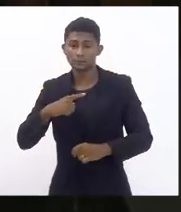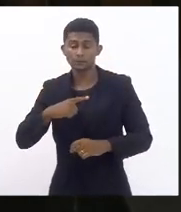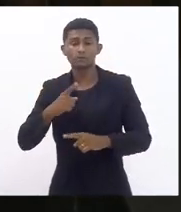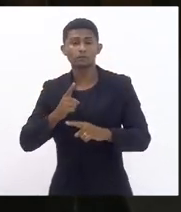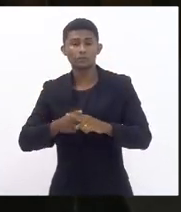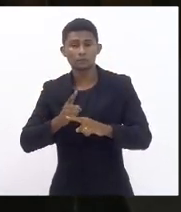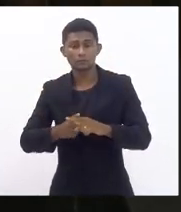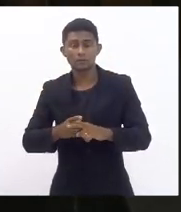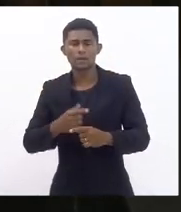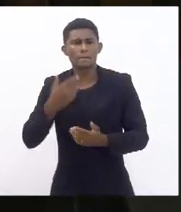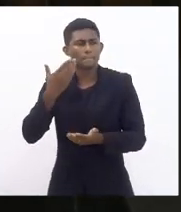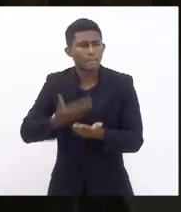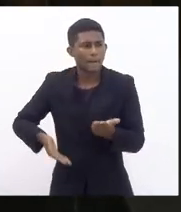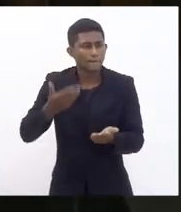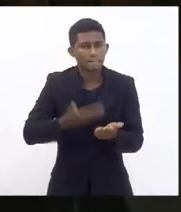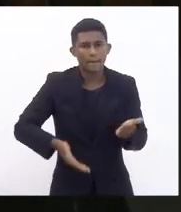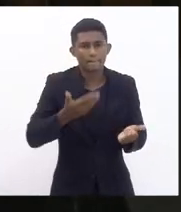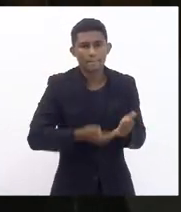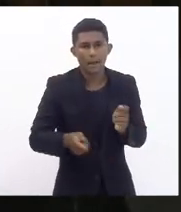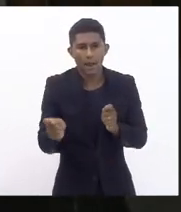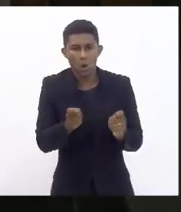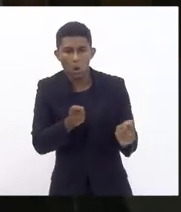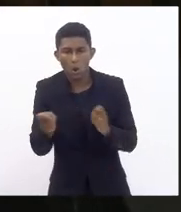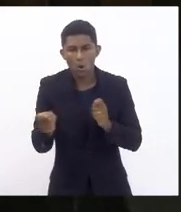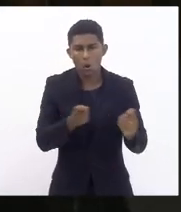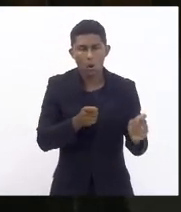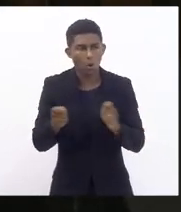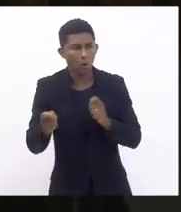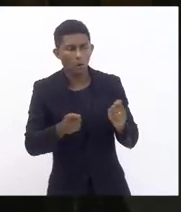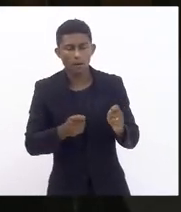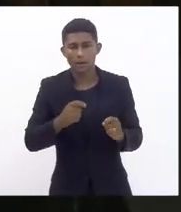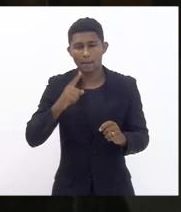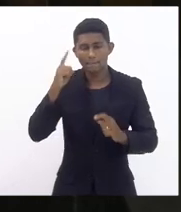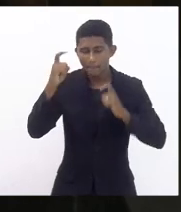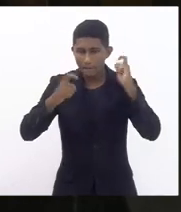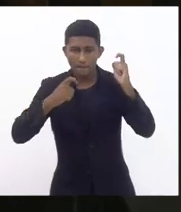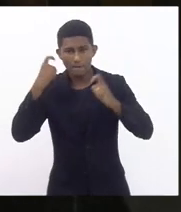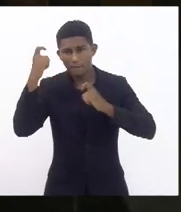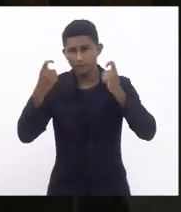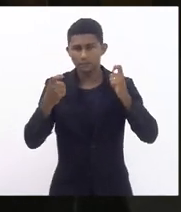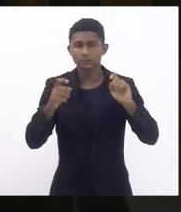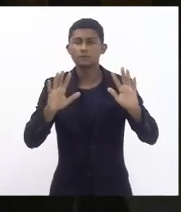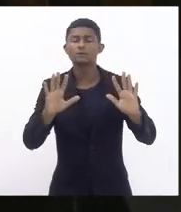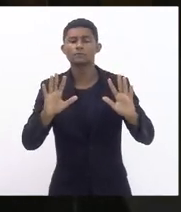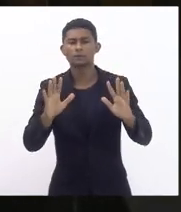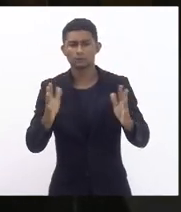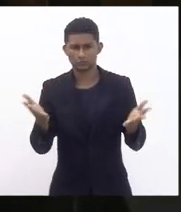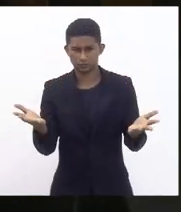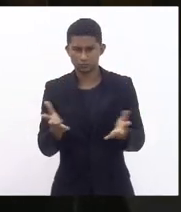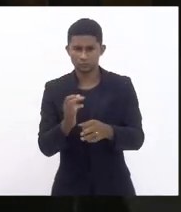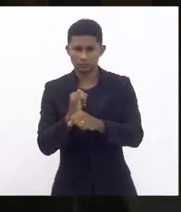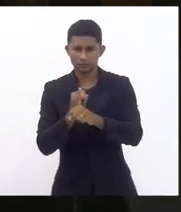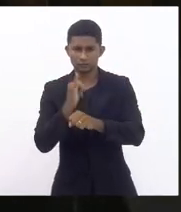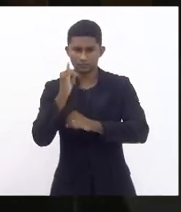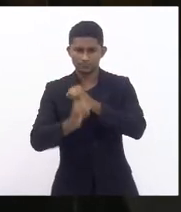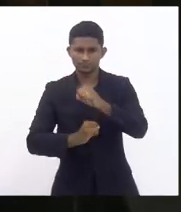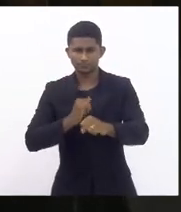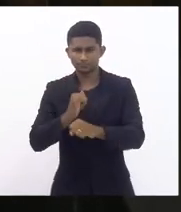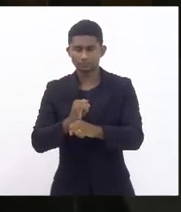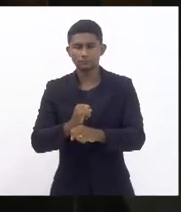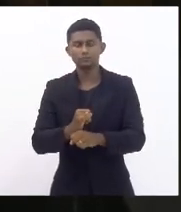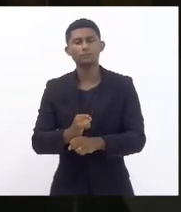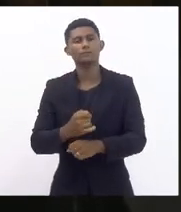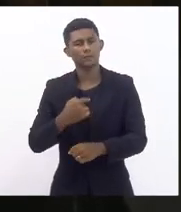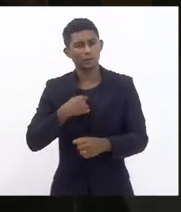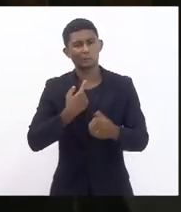mercado e pela possibilidade da economia se afundar. Hoje, na internet, eu confesso a